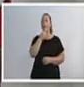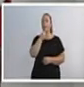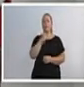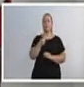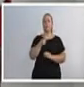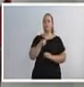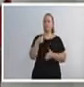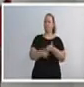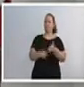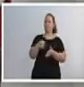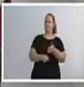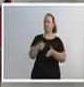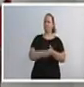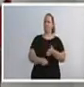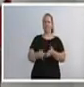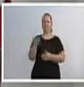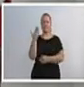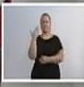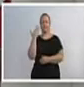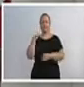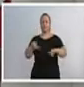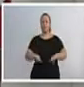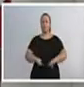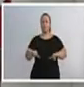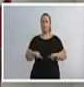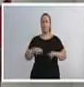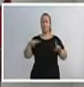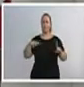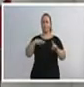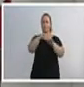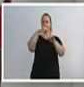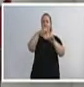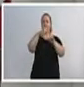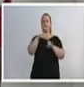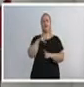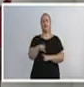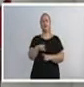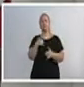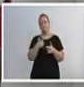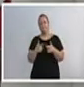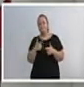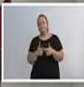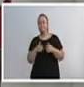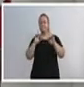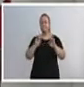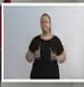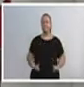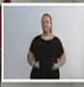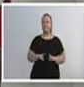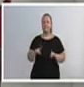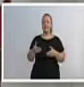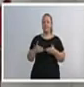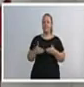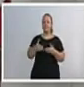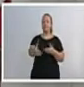nesse sentido, que sofreu um acidente e acabou tendo que conviver com essa dificuldade, e hoje ele dedica grande parte da